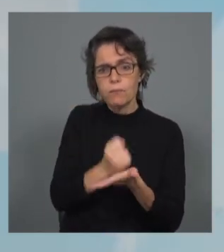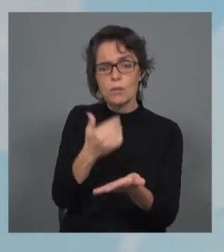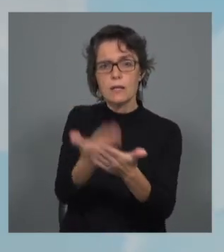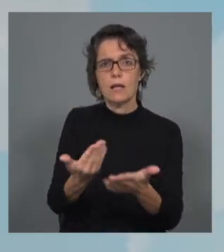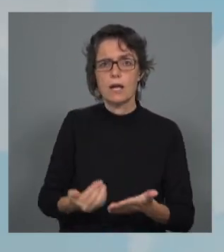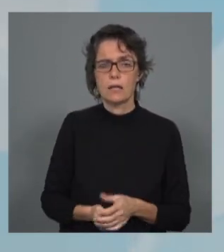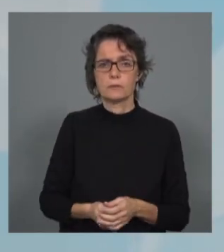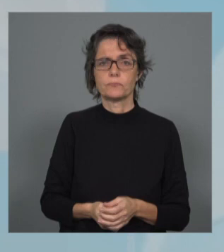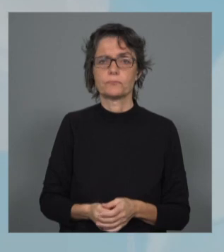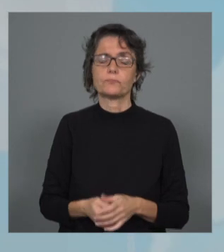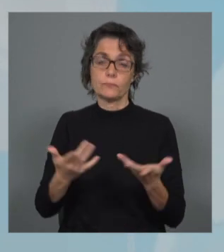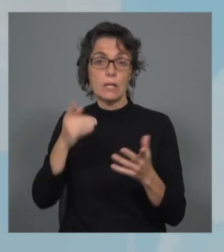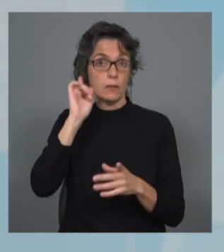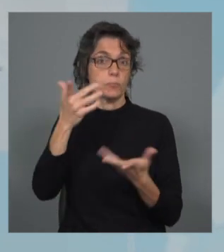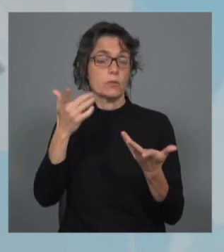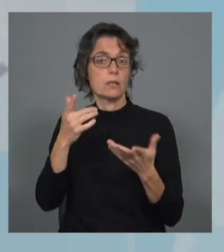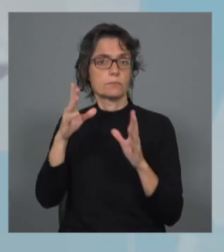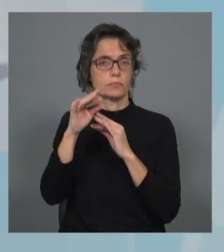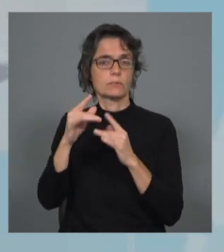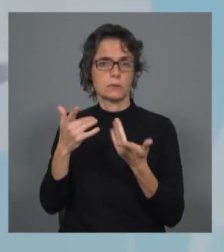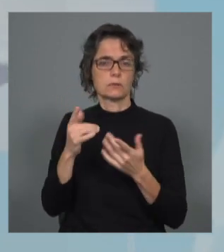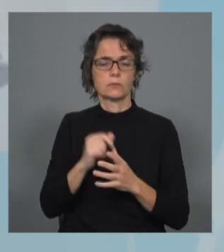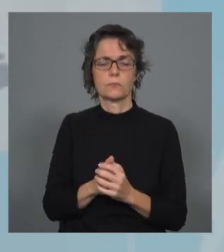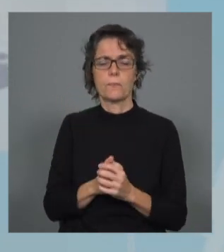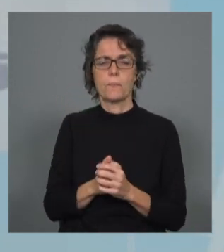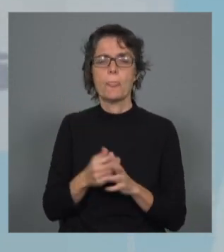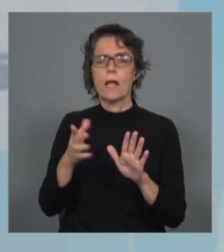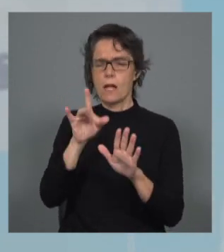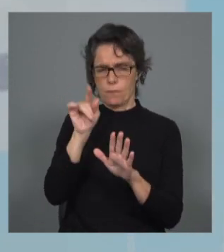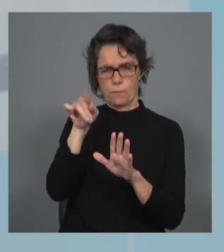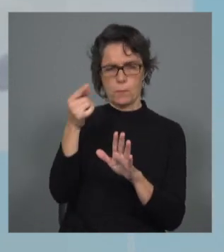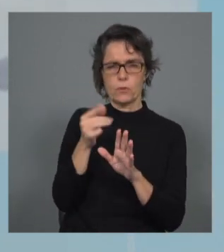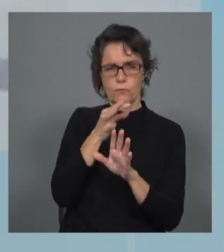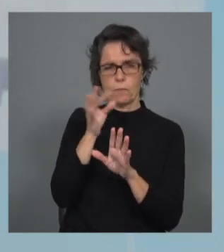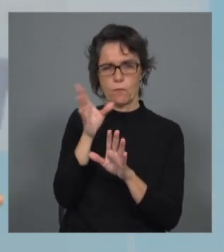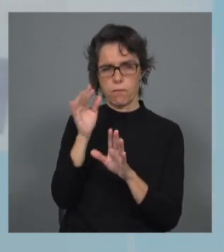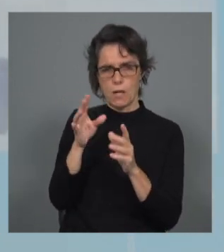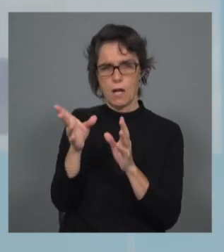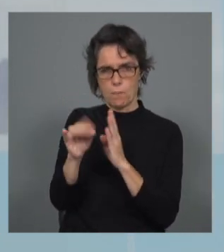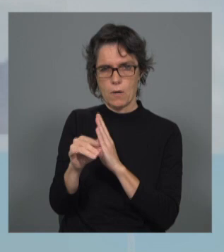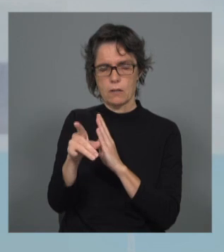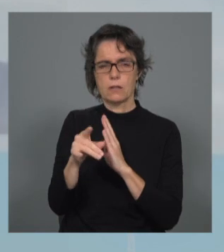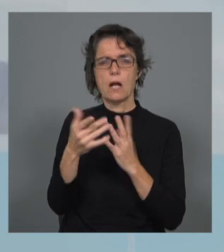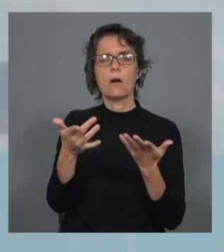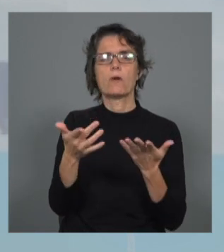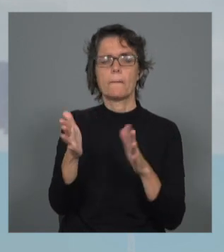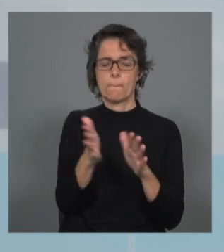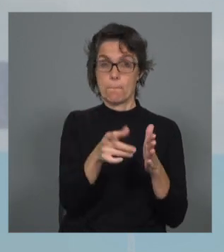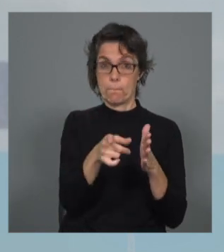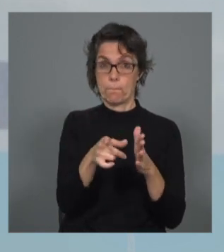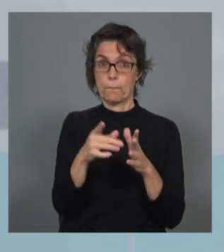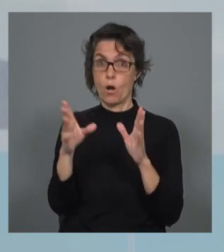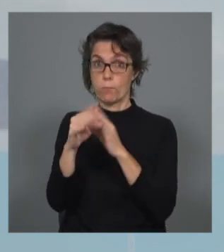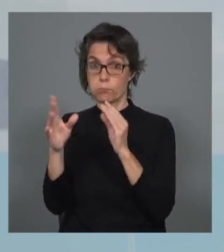essa publicidade. Nós já vamos focar e já vamos falar da relevância destes projetos editoriais. Falámos deste problema da